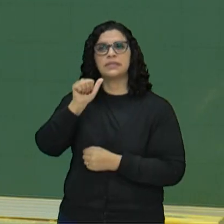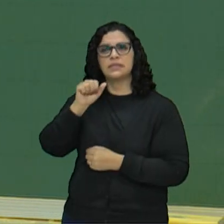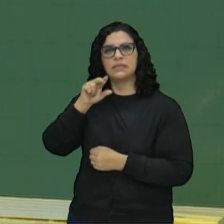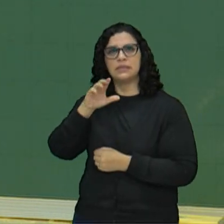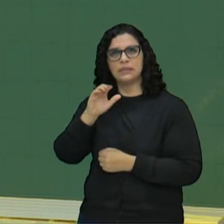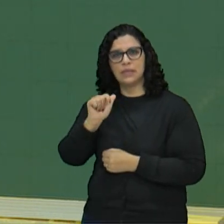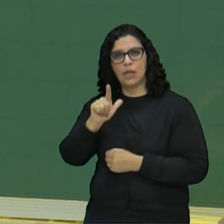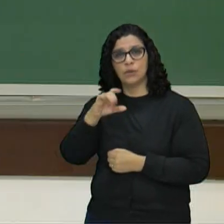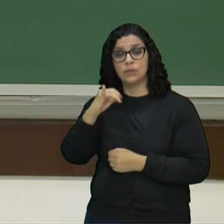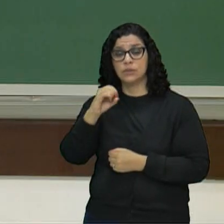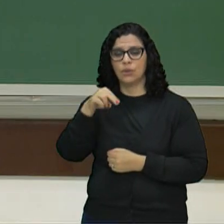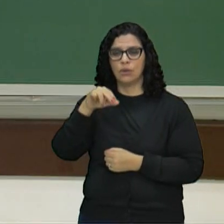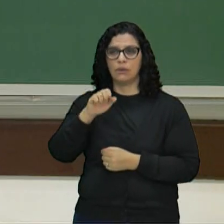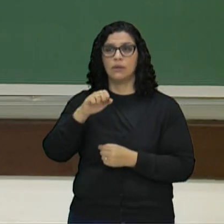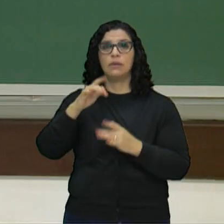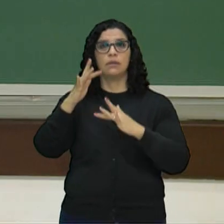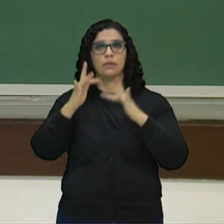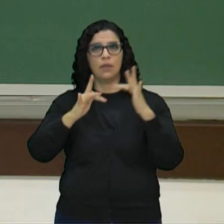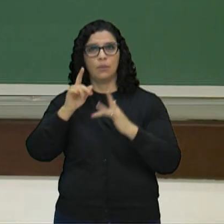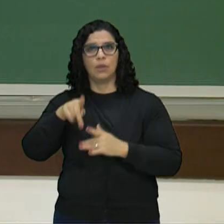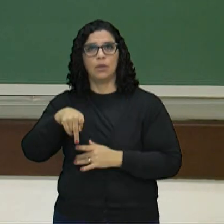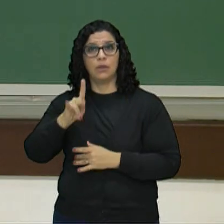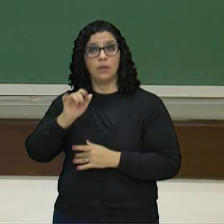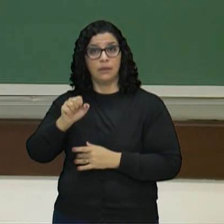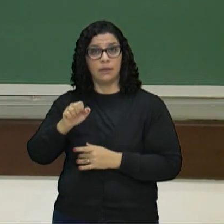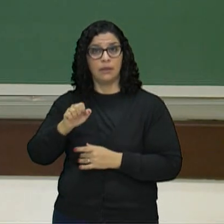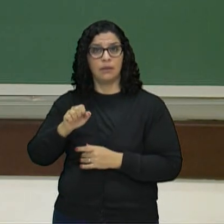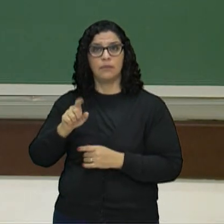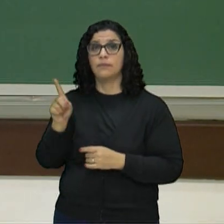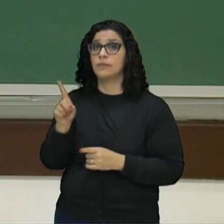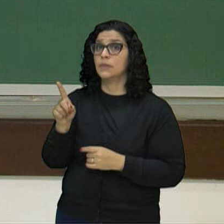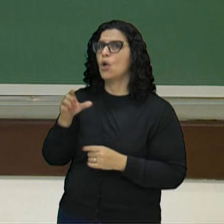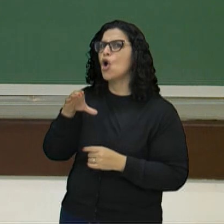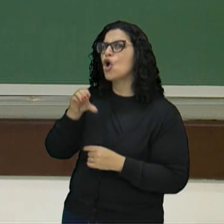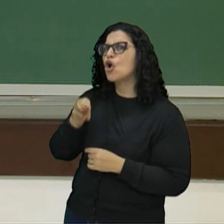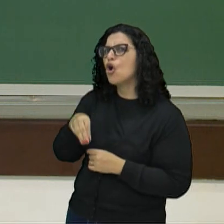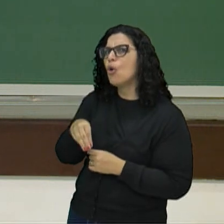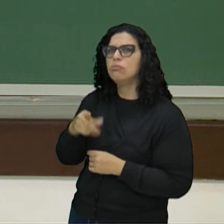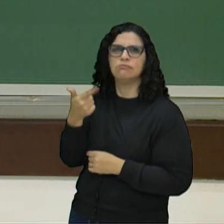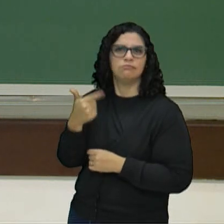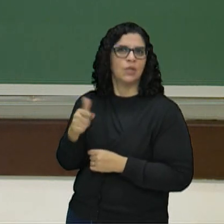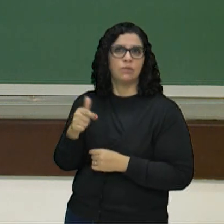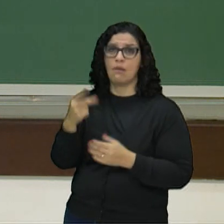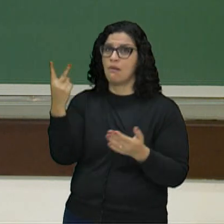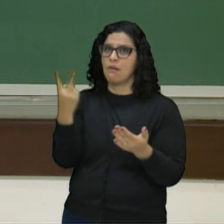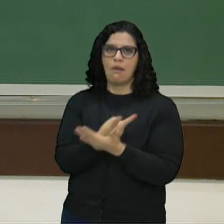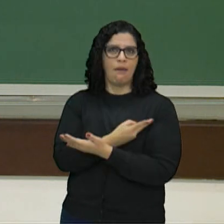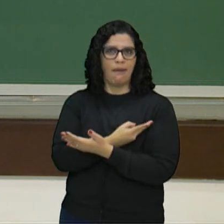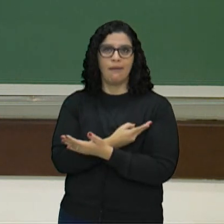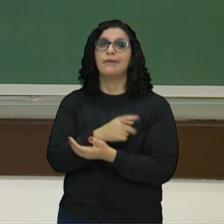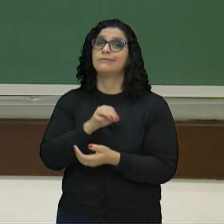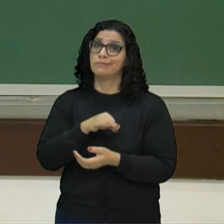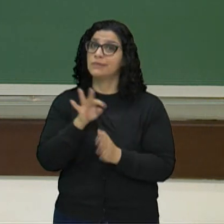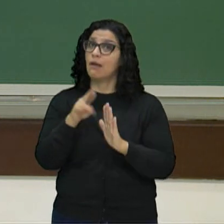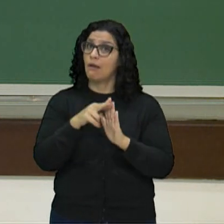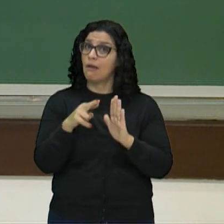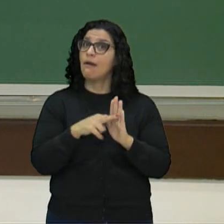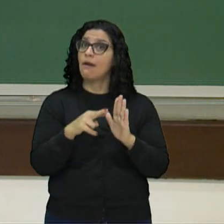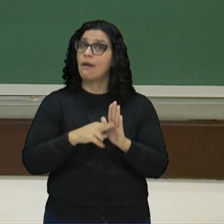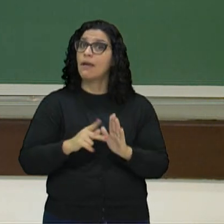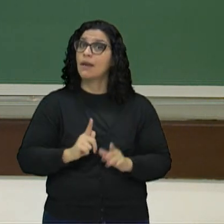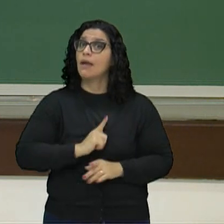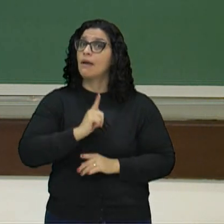namora Kim. Alcione namora com Kim. Não é aceito na norma culta.